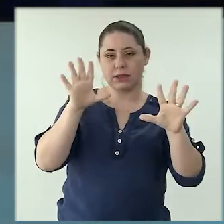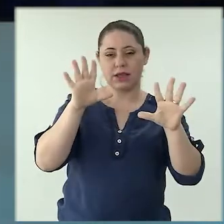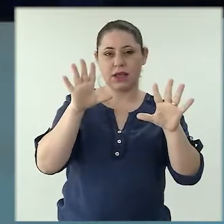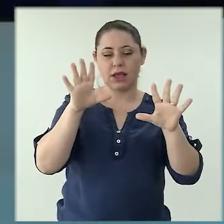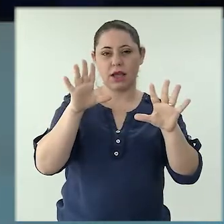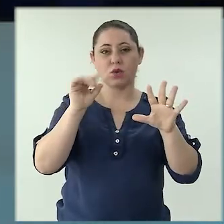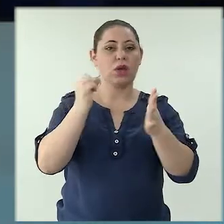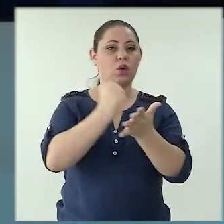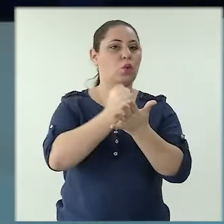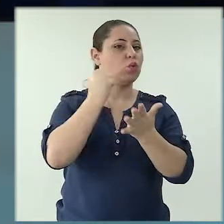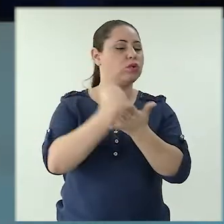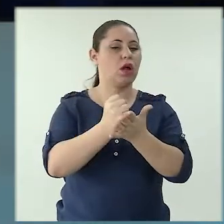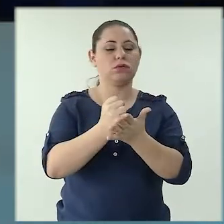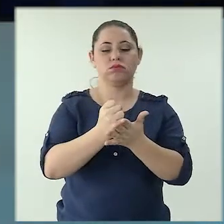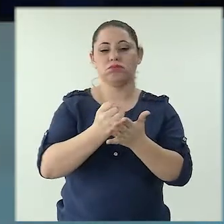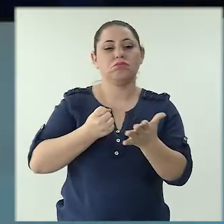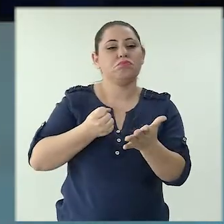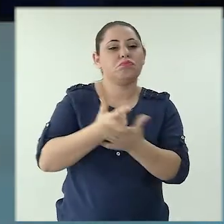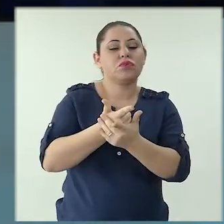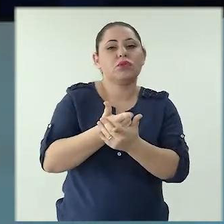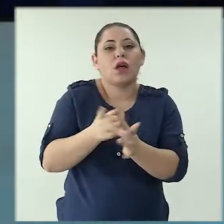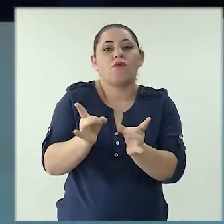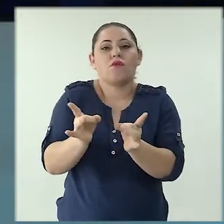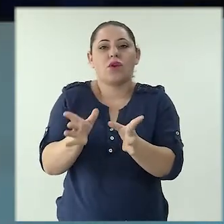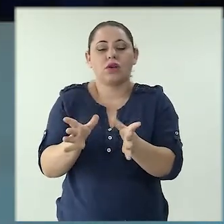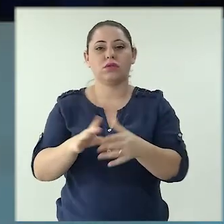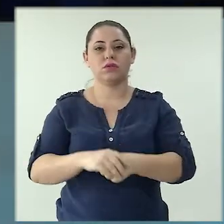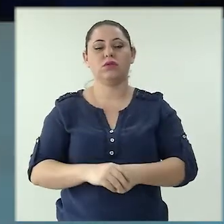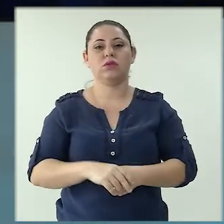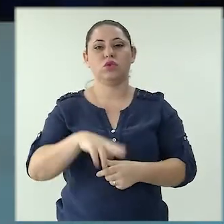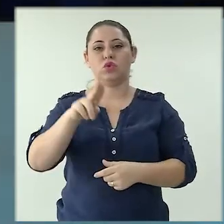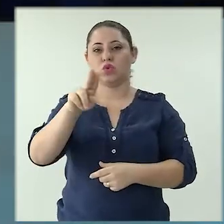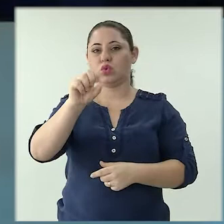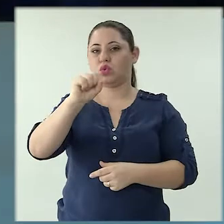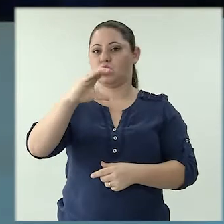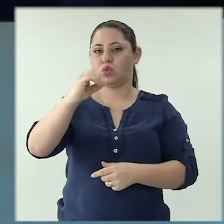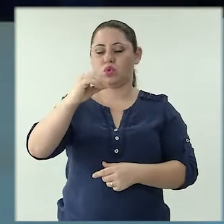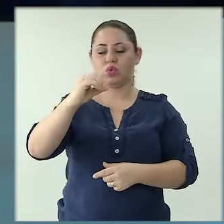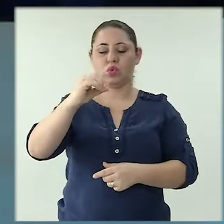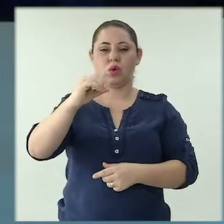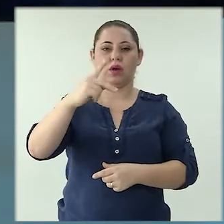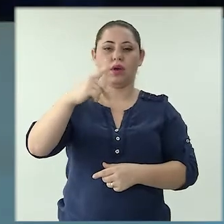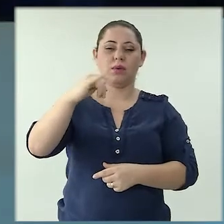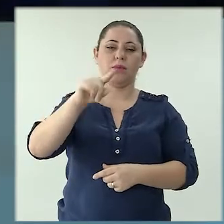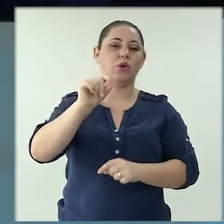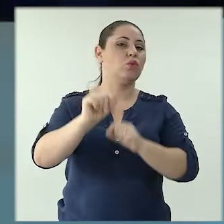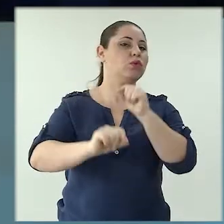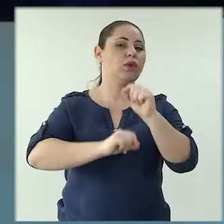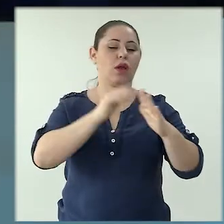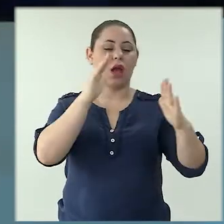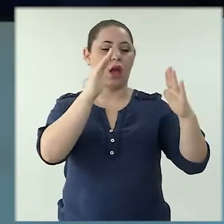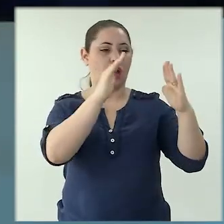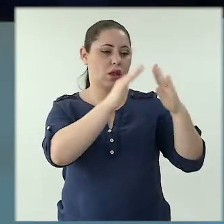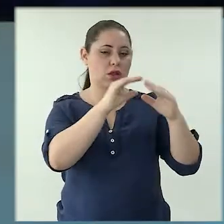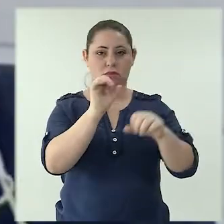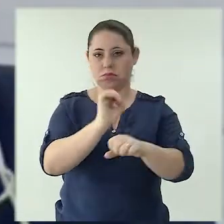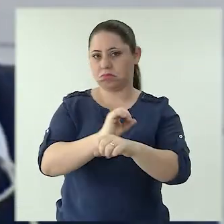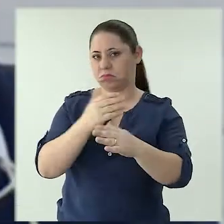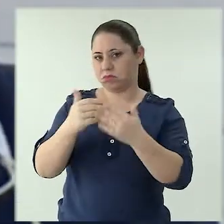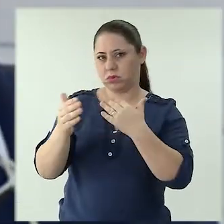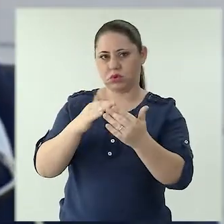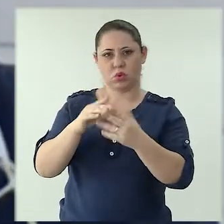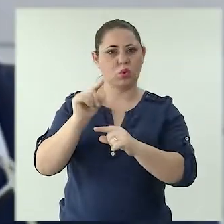de entender, um contrato de compra e venda. E o uso capião, ele vem nessa intenção de aquisição de propriedade, que também pode ser de um bem móvel ou